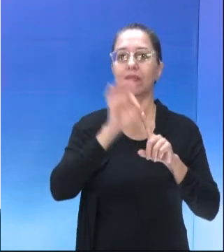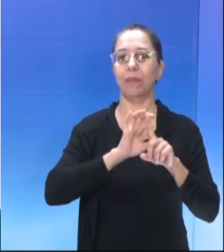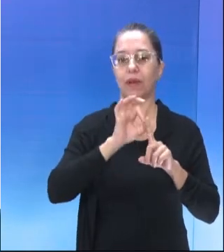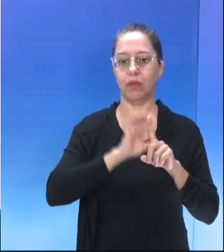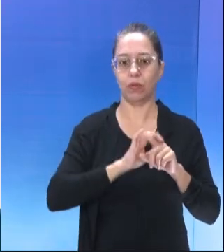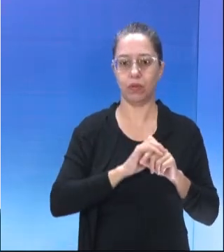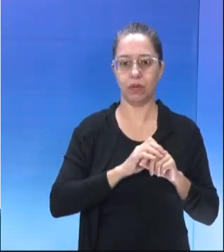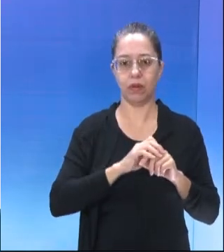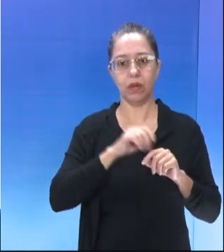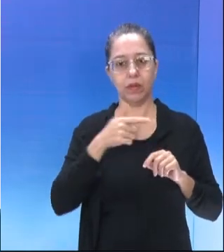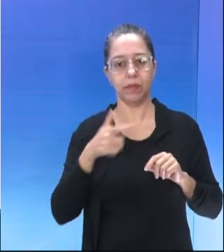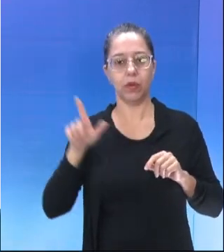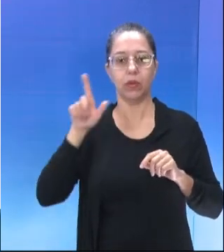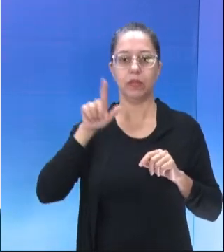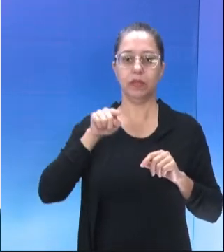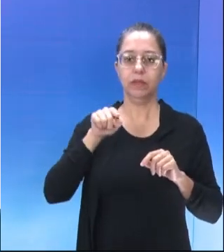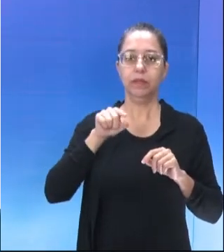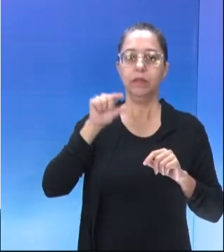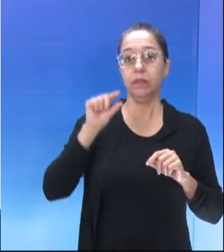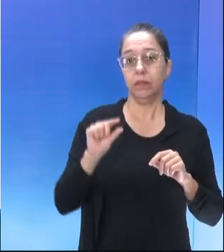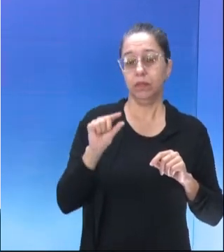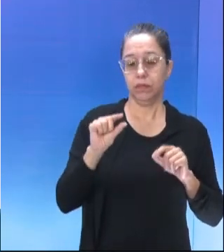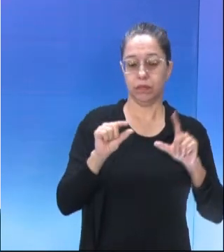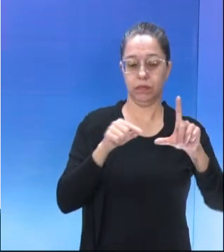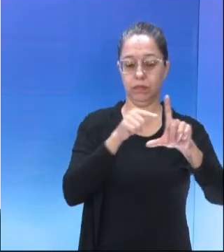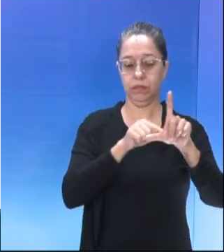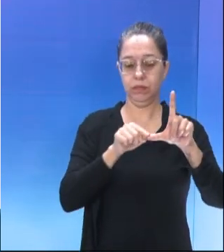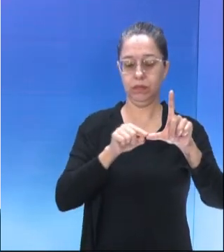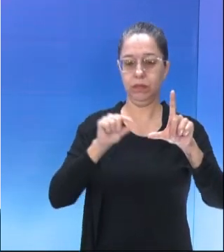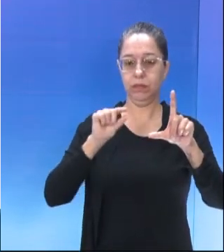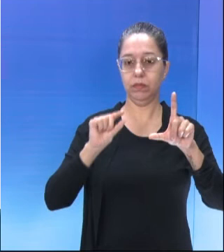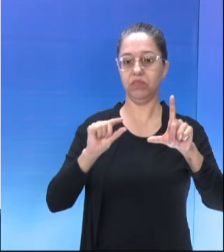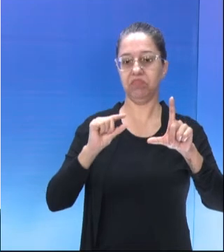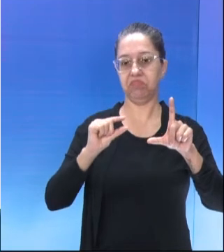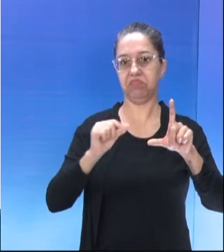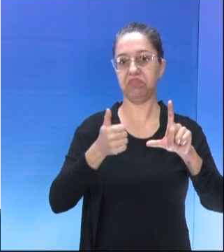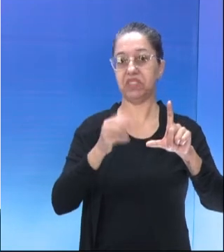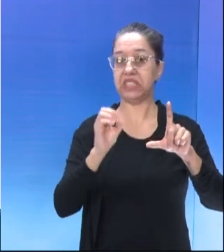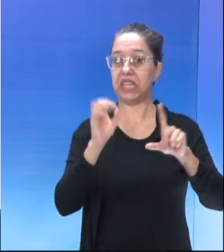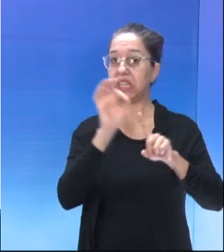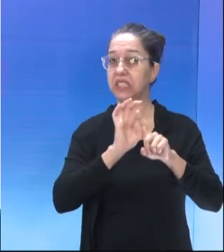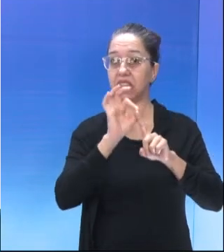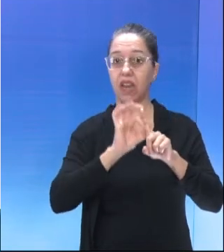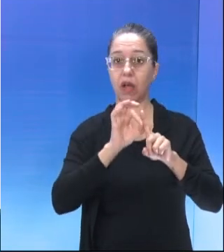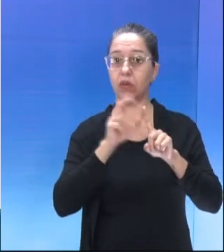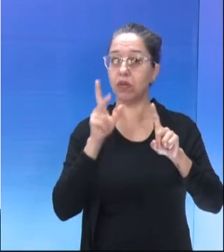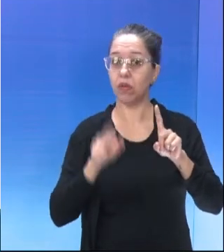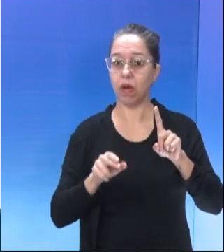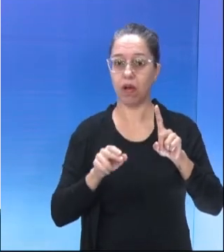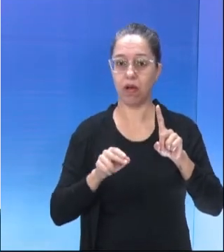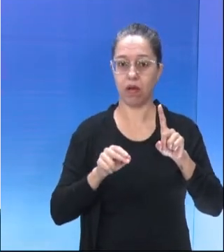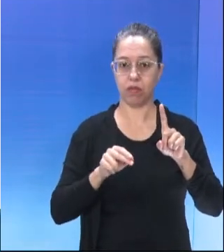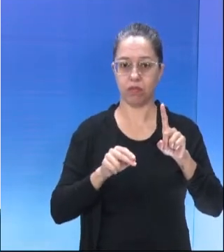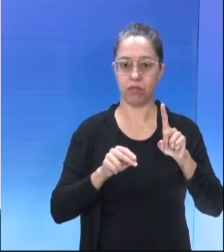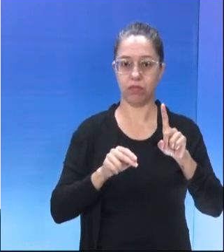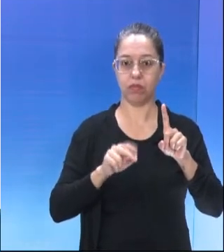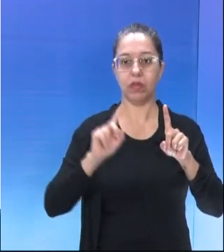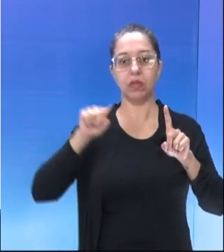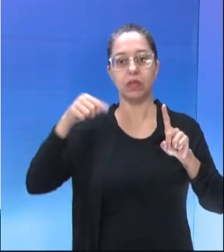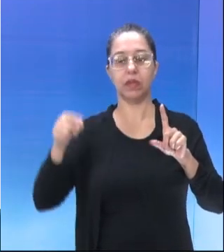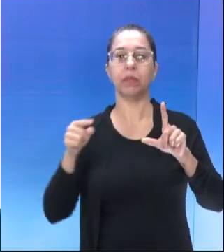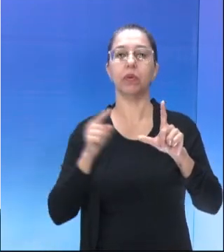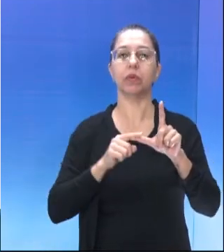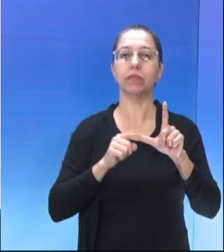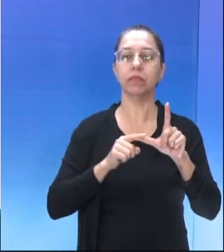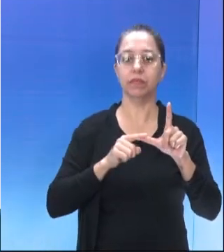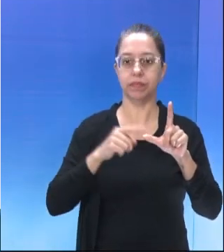enzimática diminuiu? Por que diminuiu? Olha só, nós temos a mesma temperatura, 10 graus Celsius, nós temos a mesma temperatura